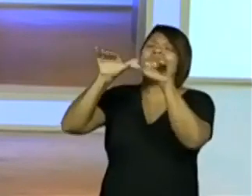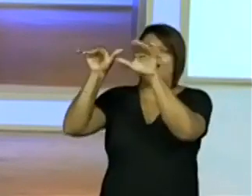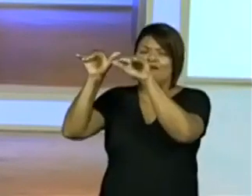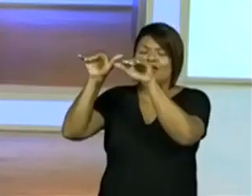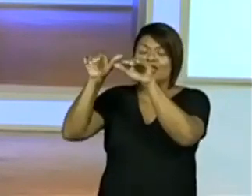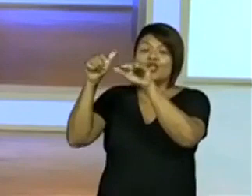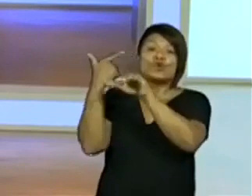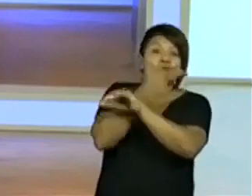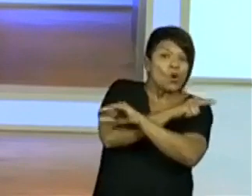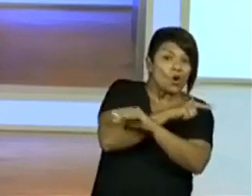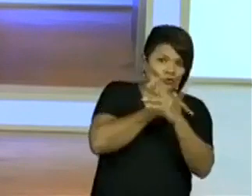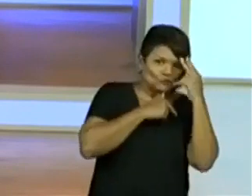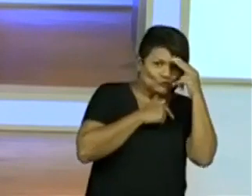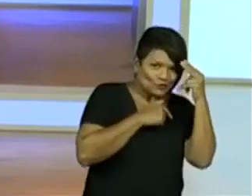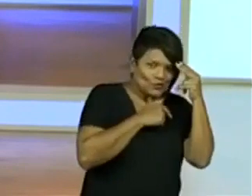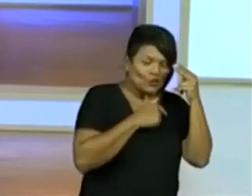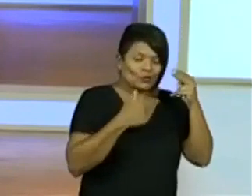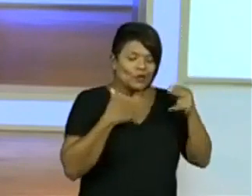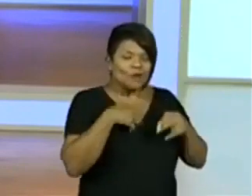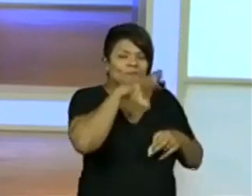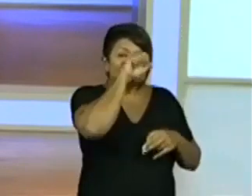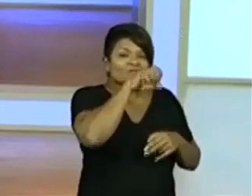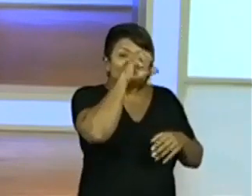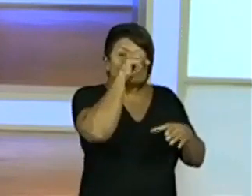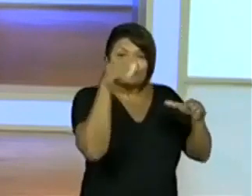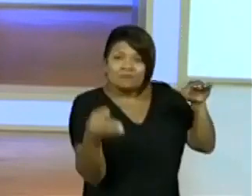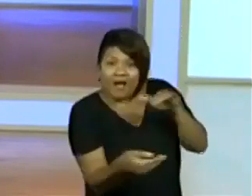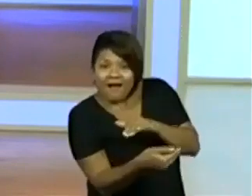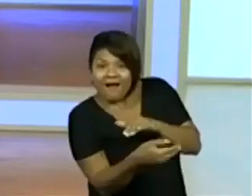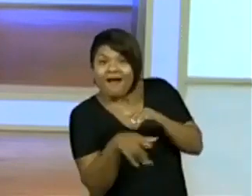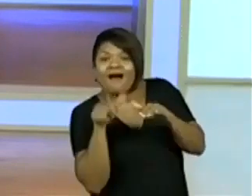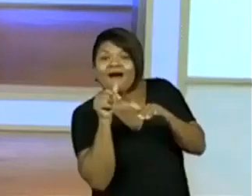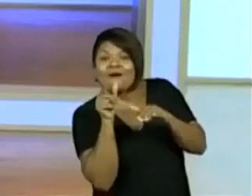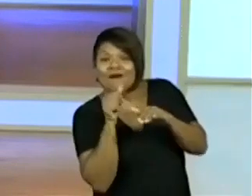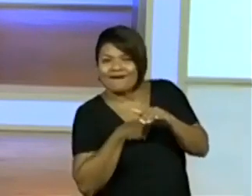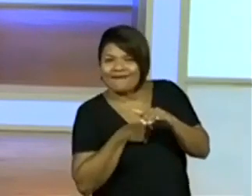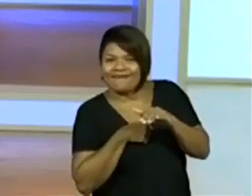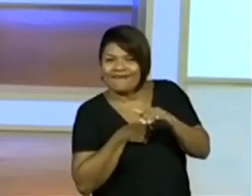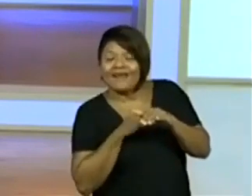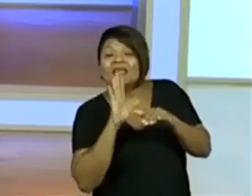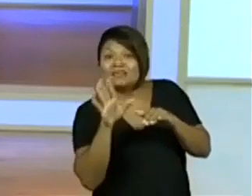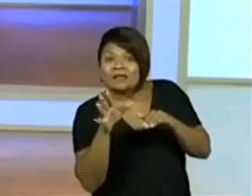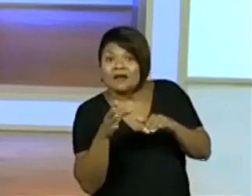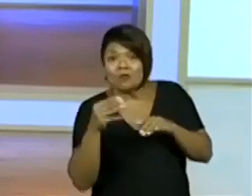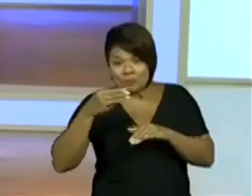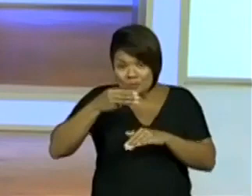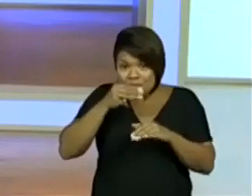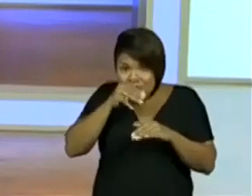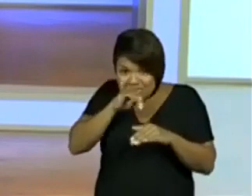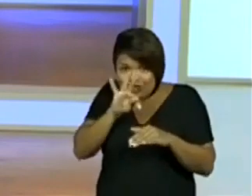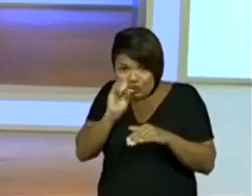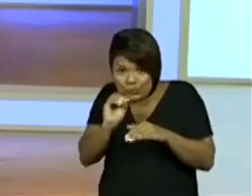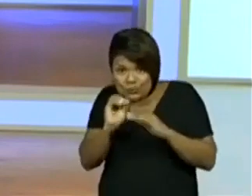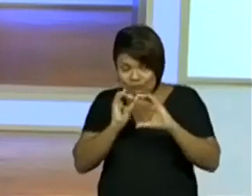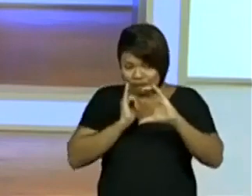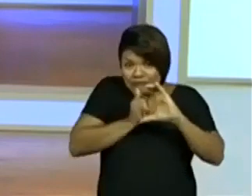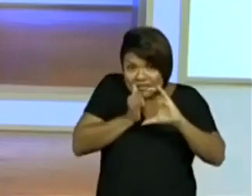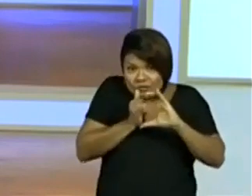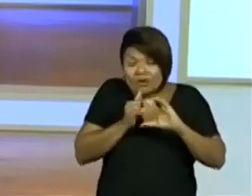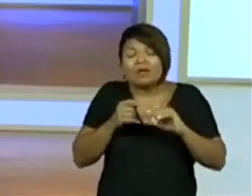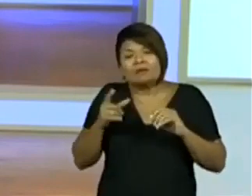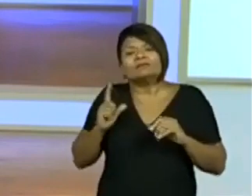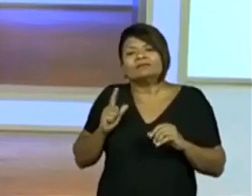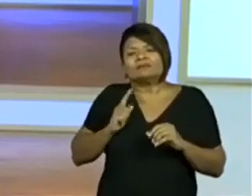d'água. Então esses mitos fundadores dos nossos povos originários, eles vieram de encontro ao meu